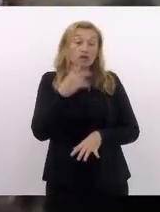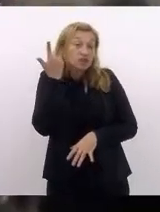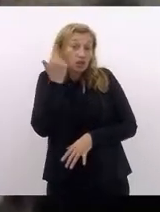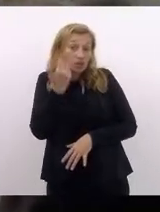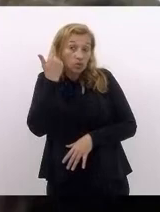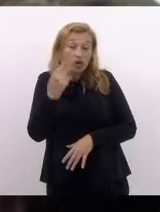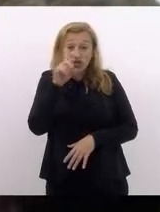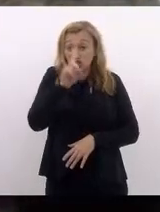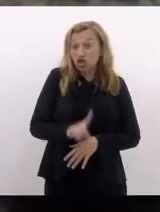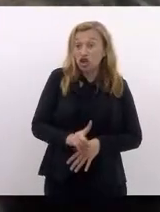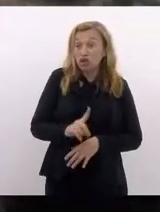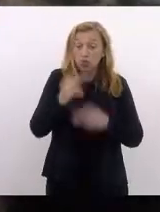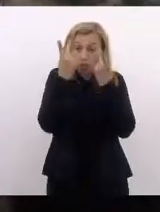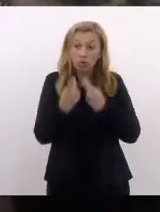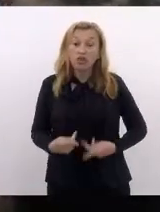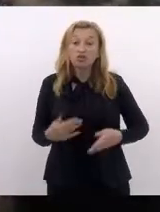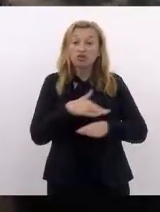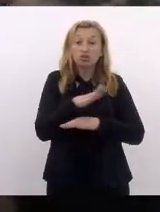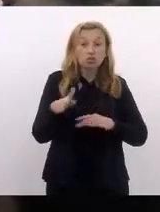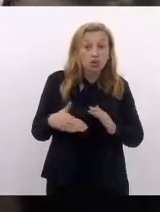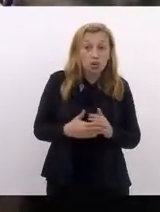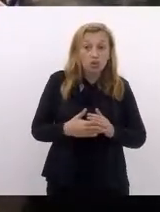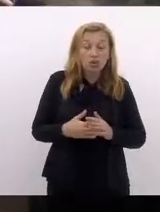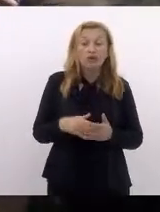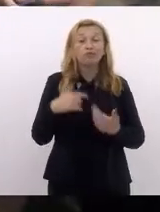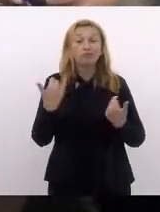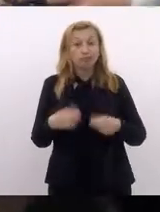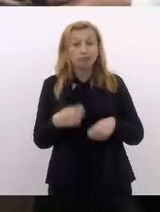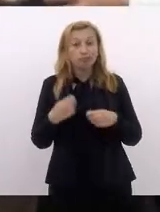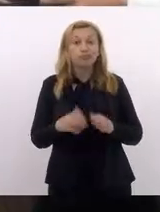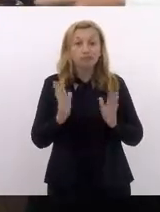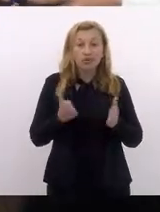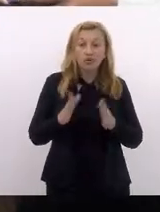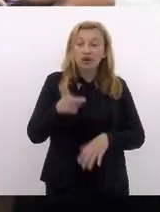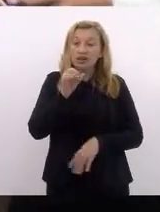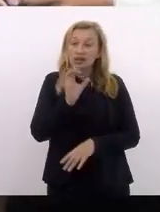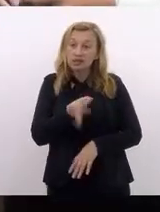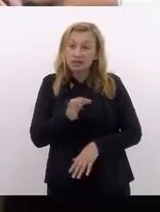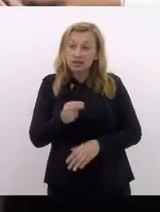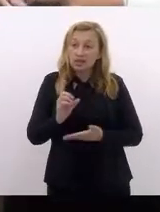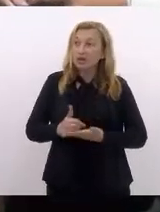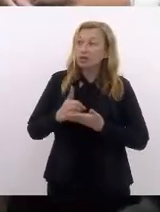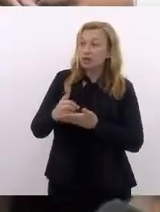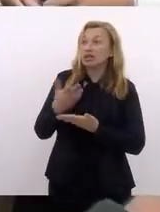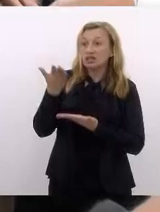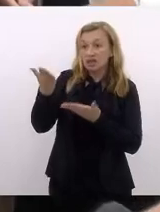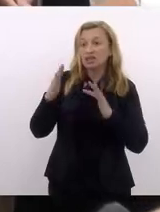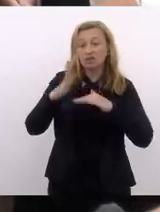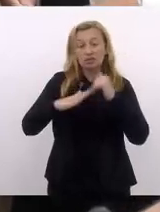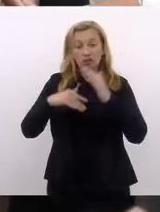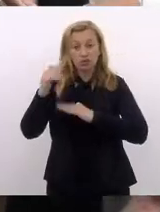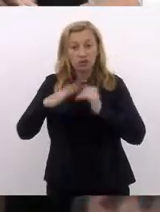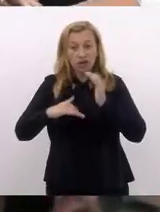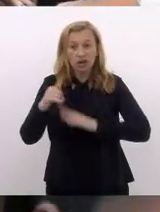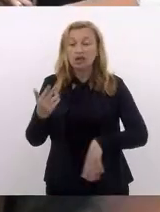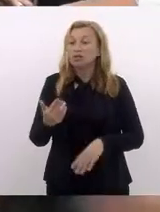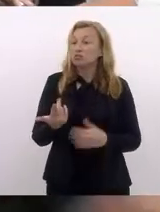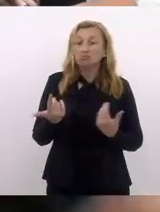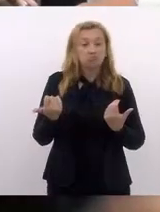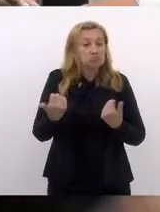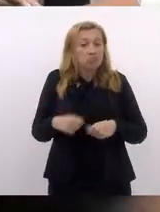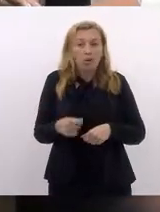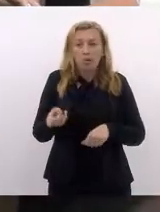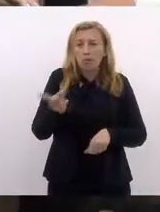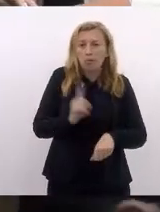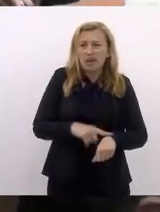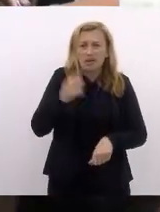um direito humano de todos e todas nós precisamos agora garantir a dignidade desses trabalhadores não dá